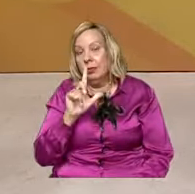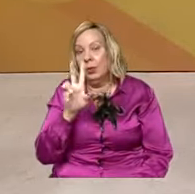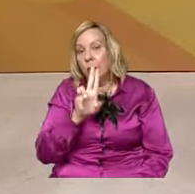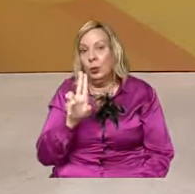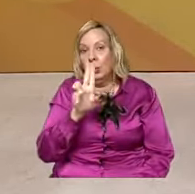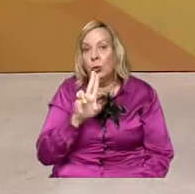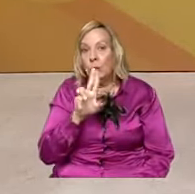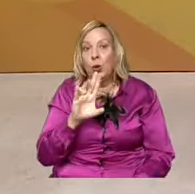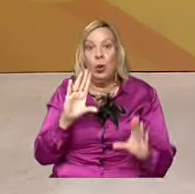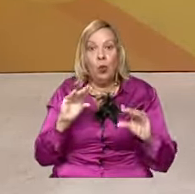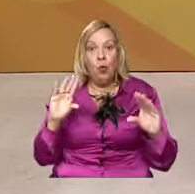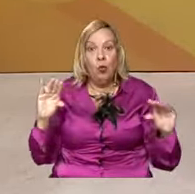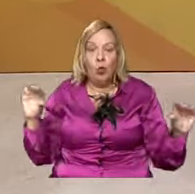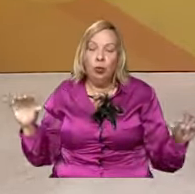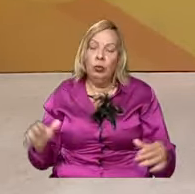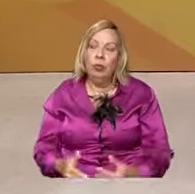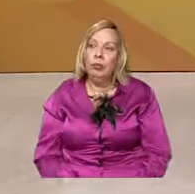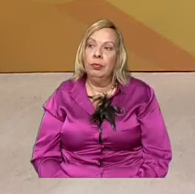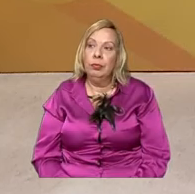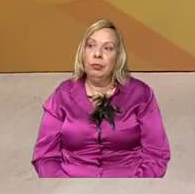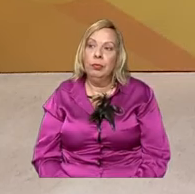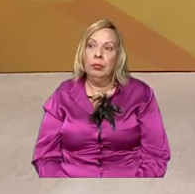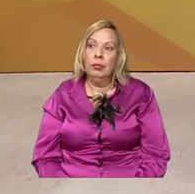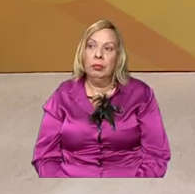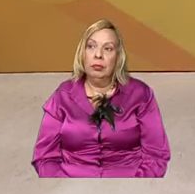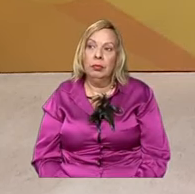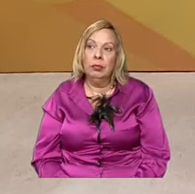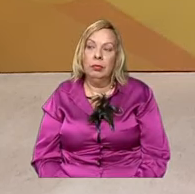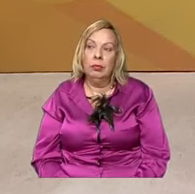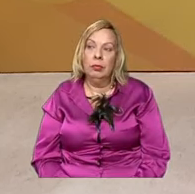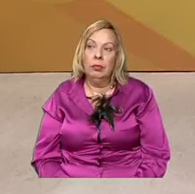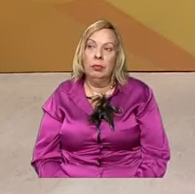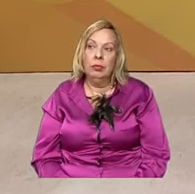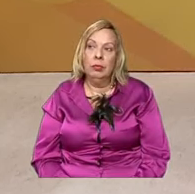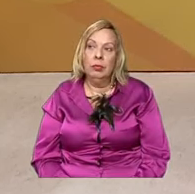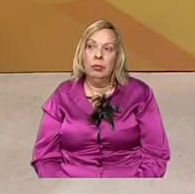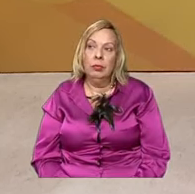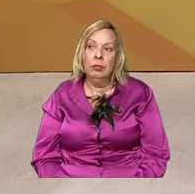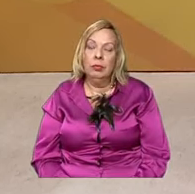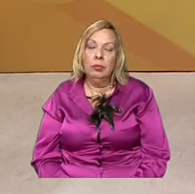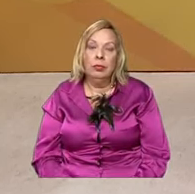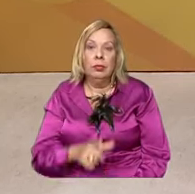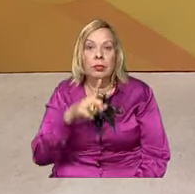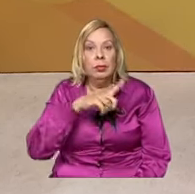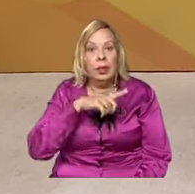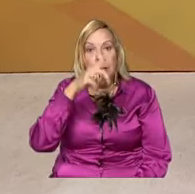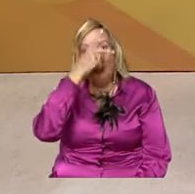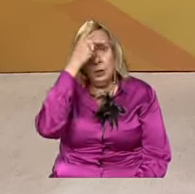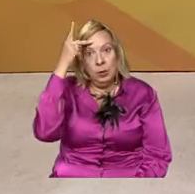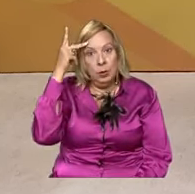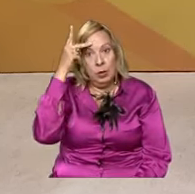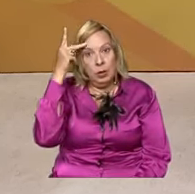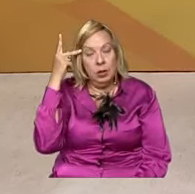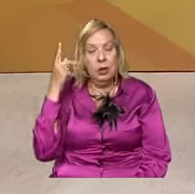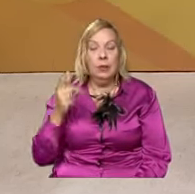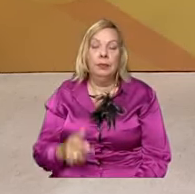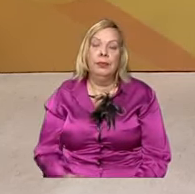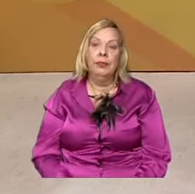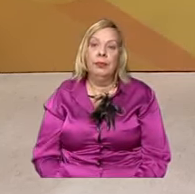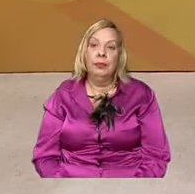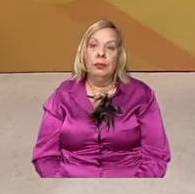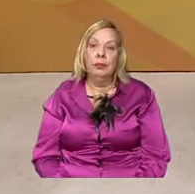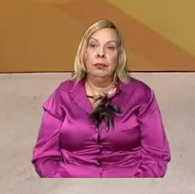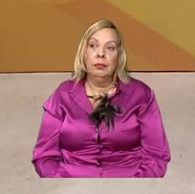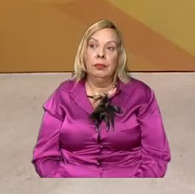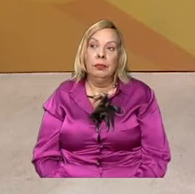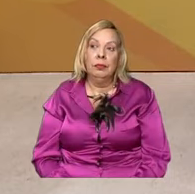no conforto e é pé quente, você vê, né? Todo domingão temos contemplados pelo aplicativo, pode ser você na próxima semana. Agora,